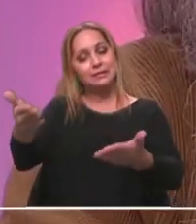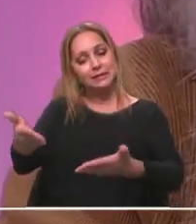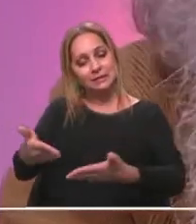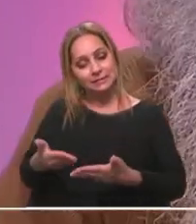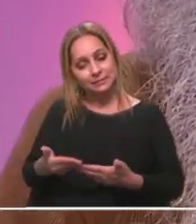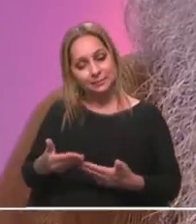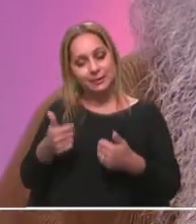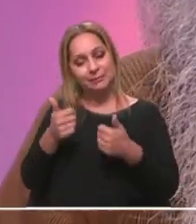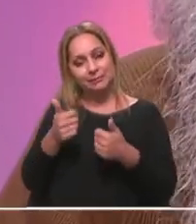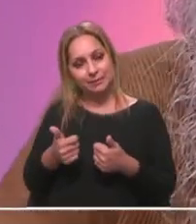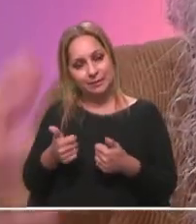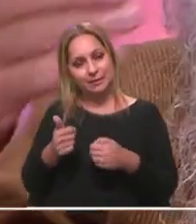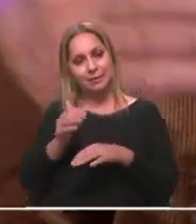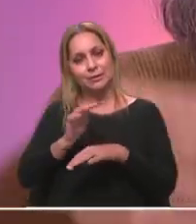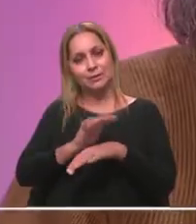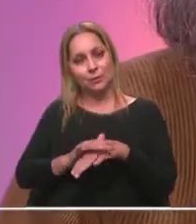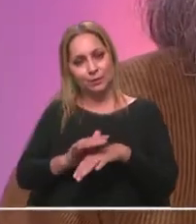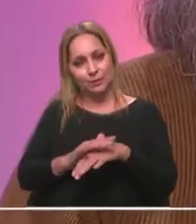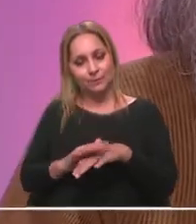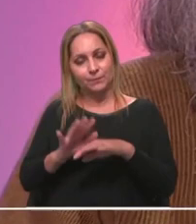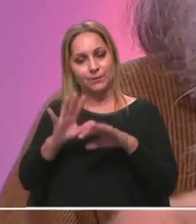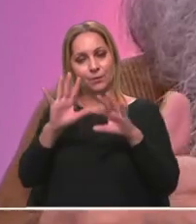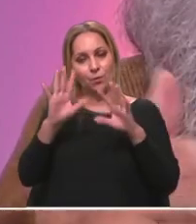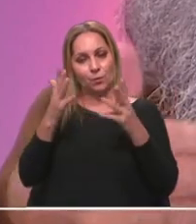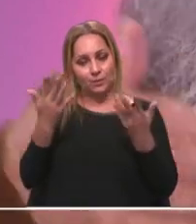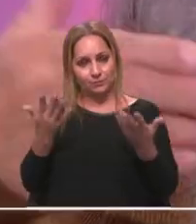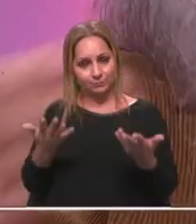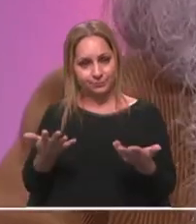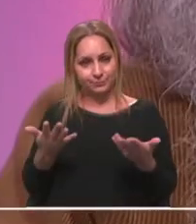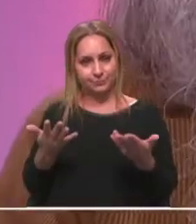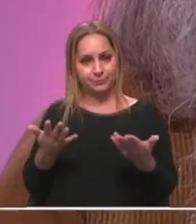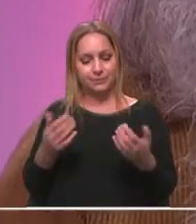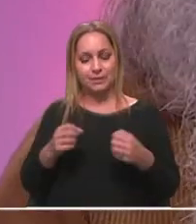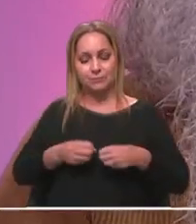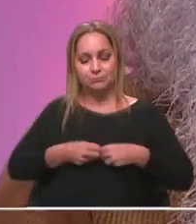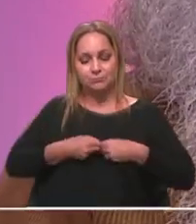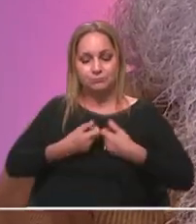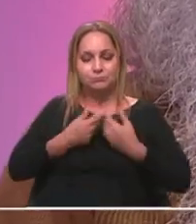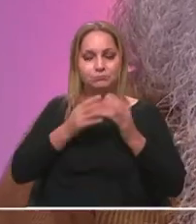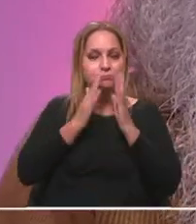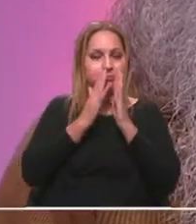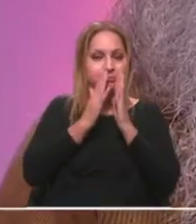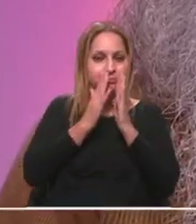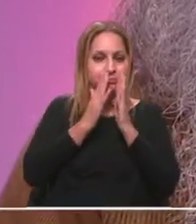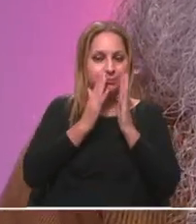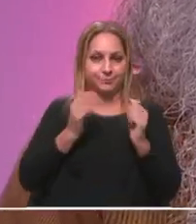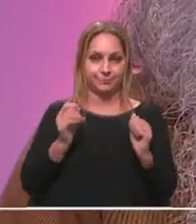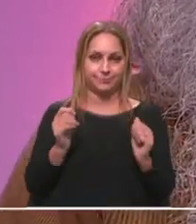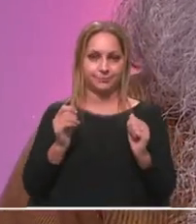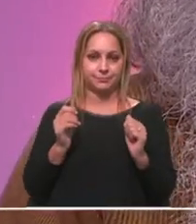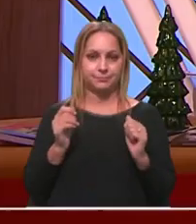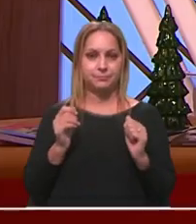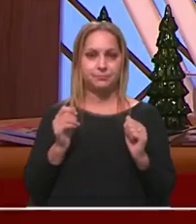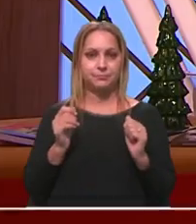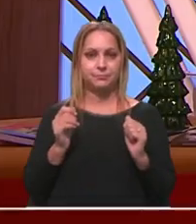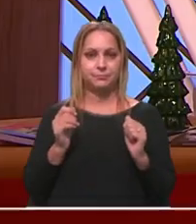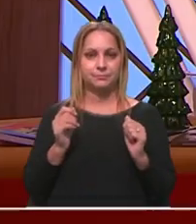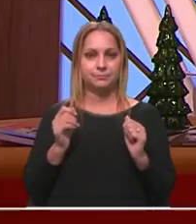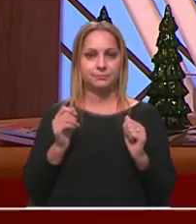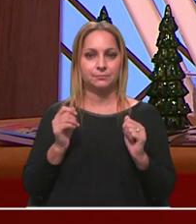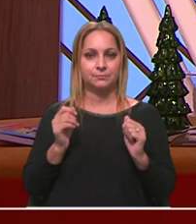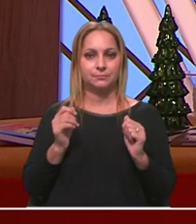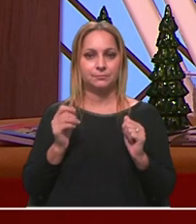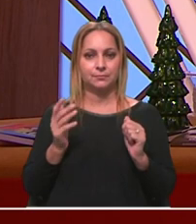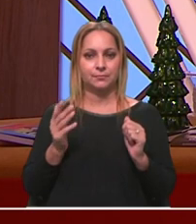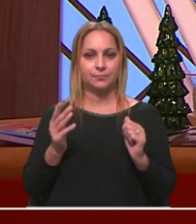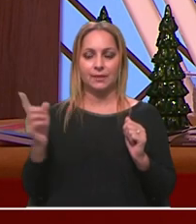carinhosamente possível quando isso acontece eles desabafam não é E então eh tudo lá me